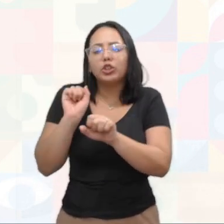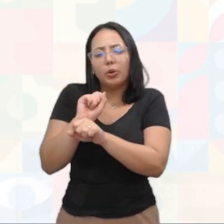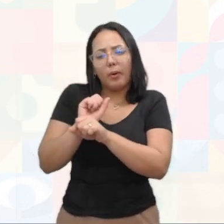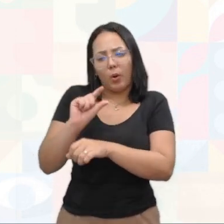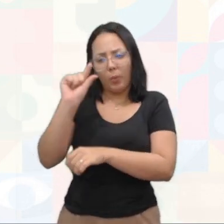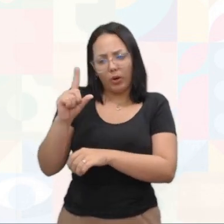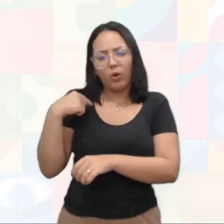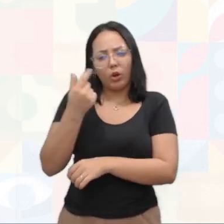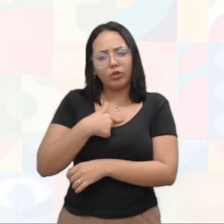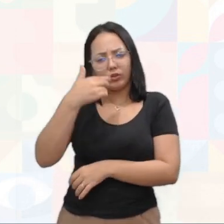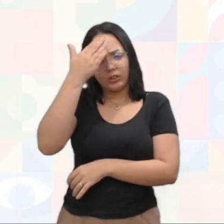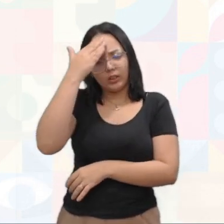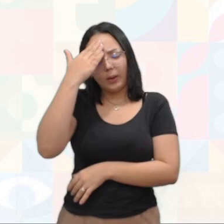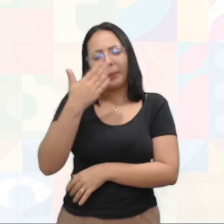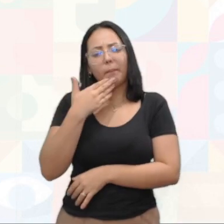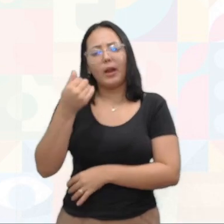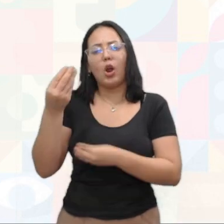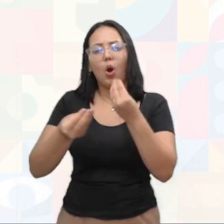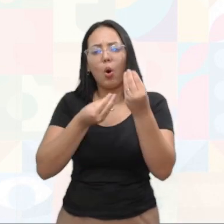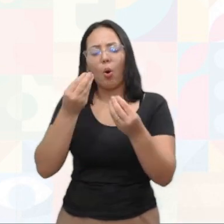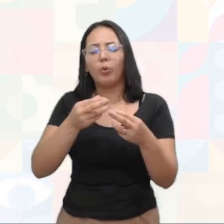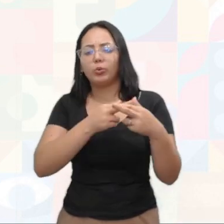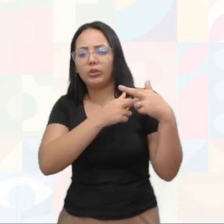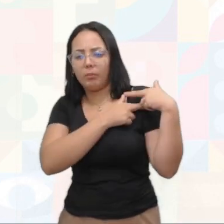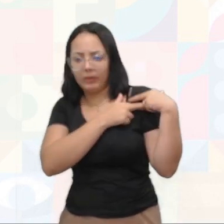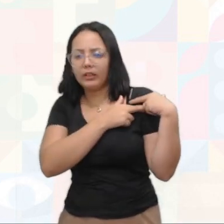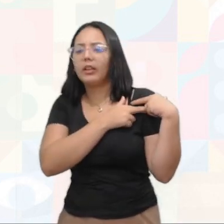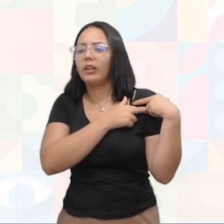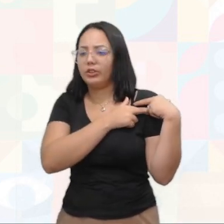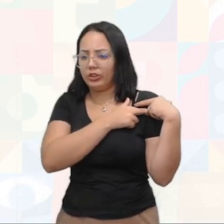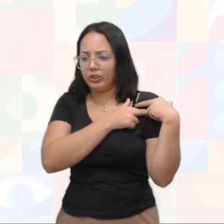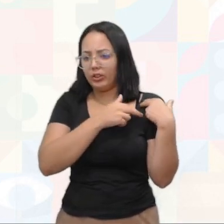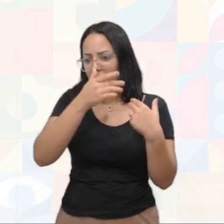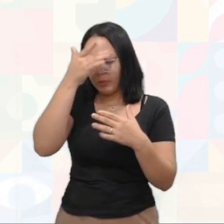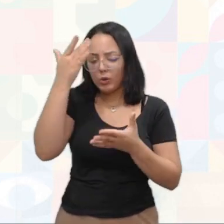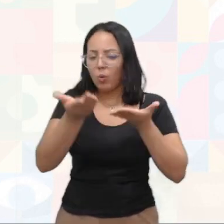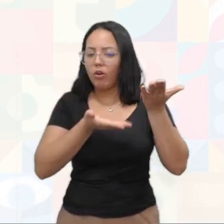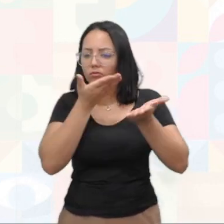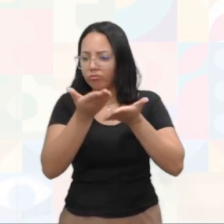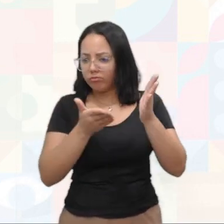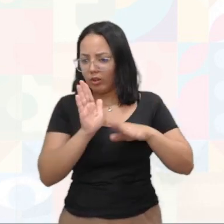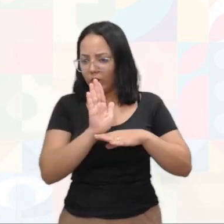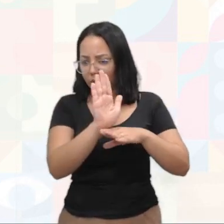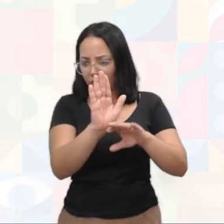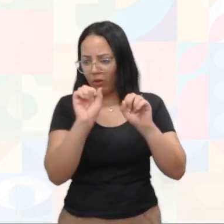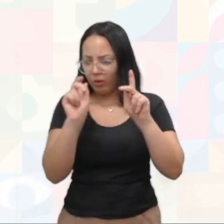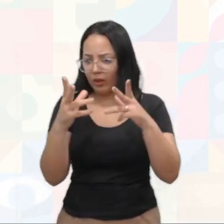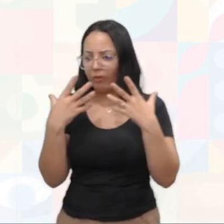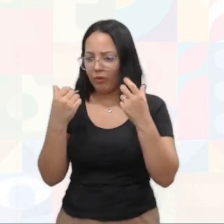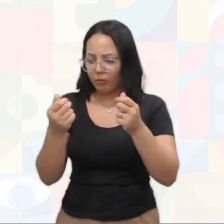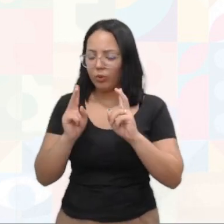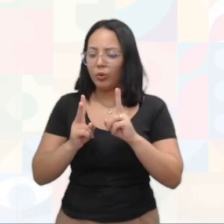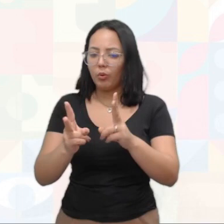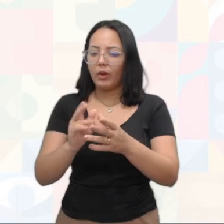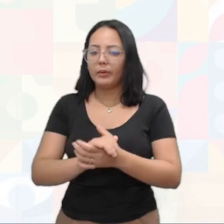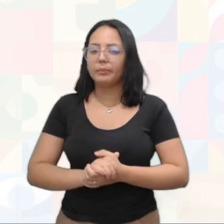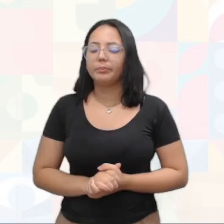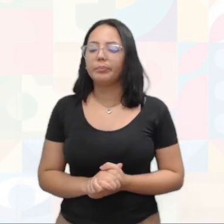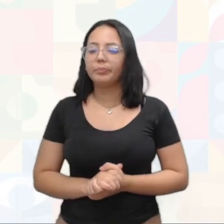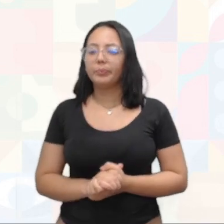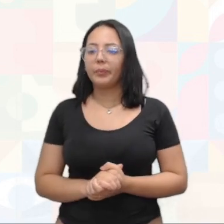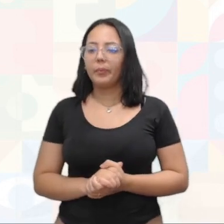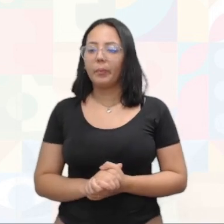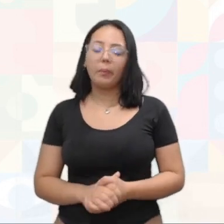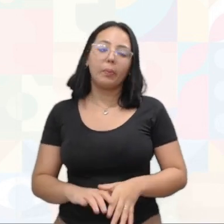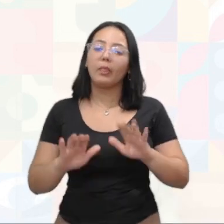que a gente vai entender melhor a responsabilidade do prestador de socorro. Vamos lá. Quando